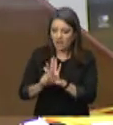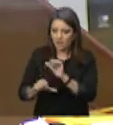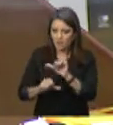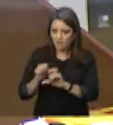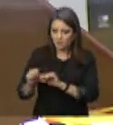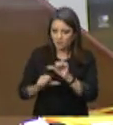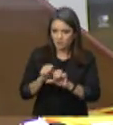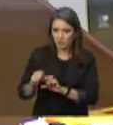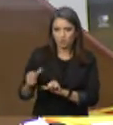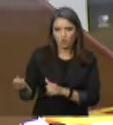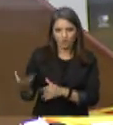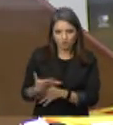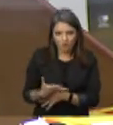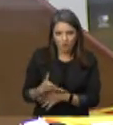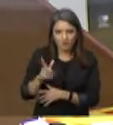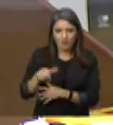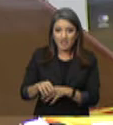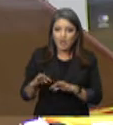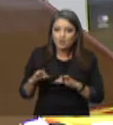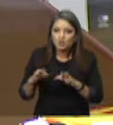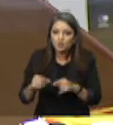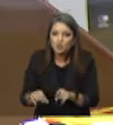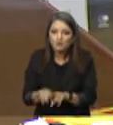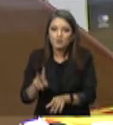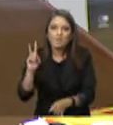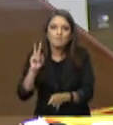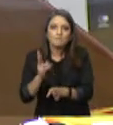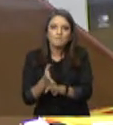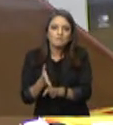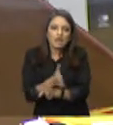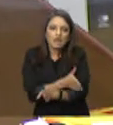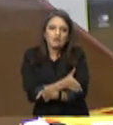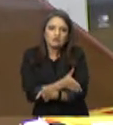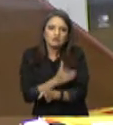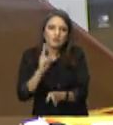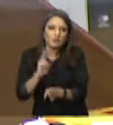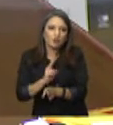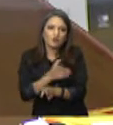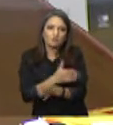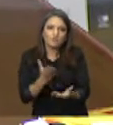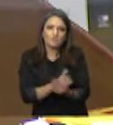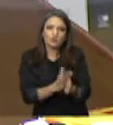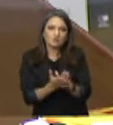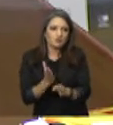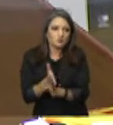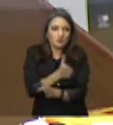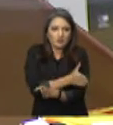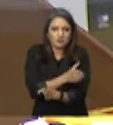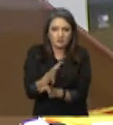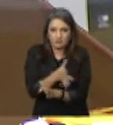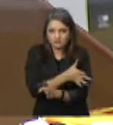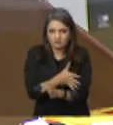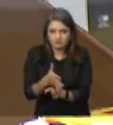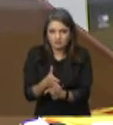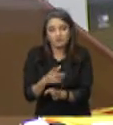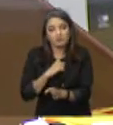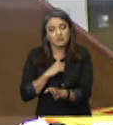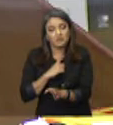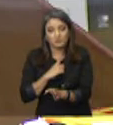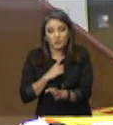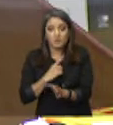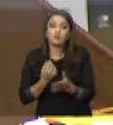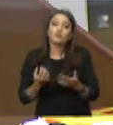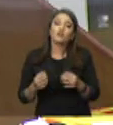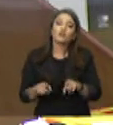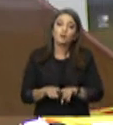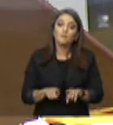se aplicam Total ou parcialmente as ações de improbidade em curso na data da publicação da Lei 14.232 1021